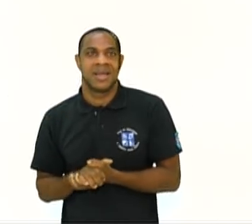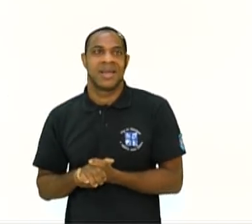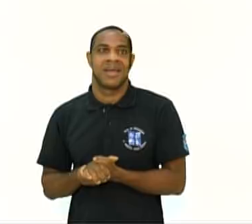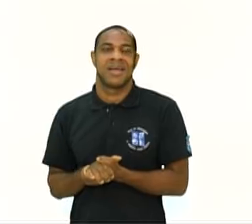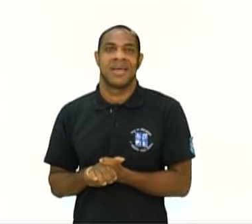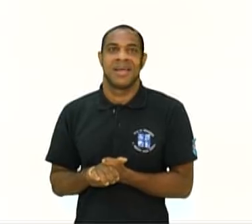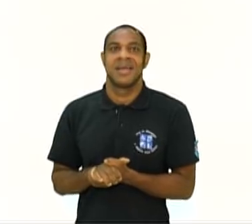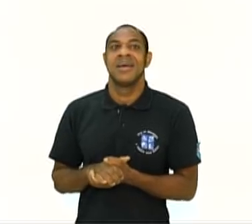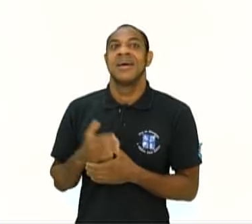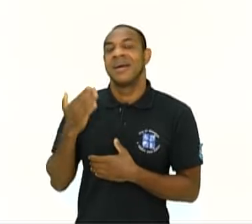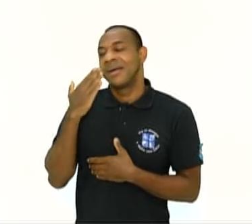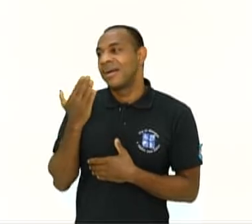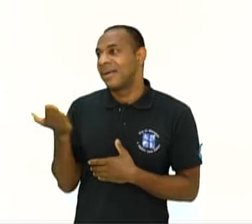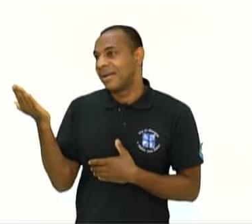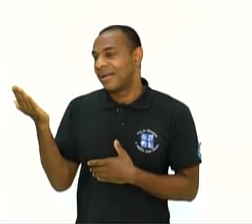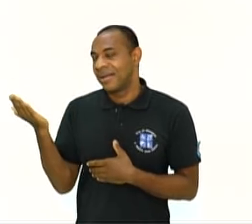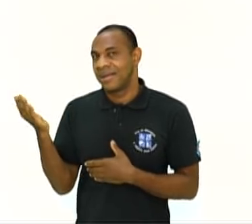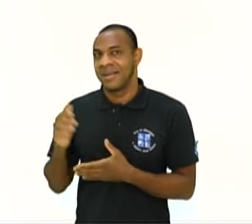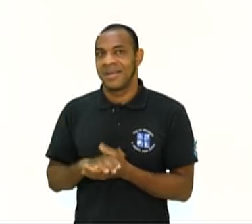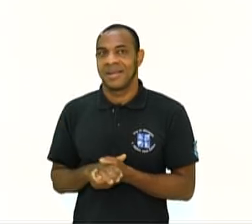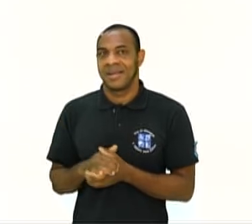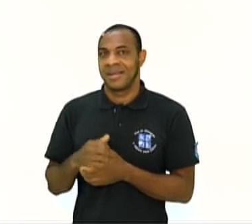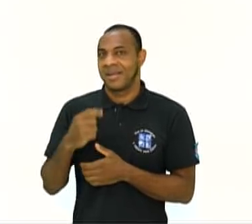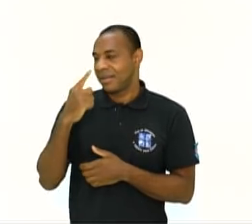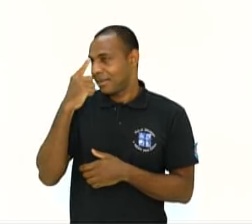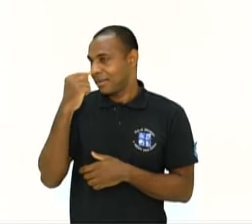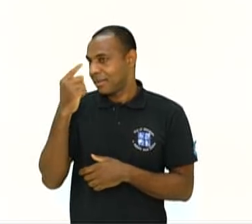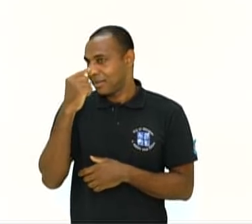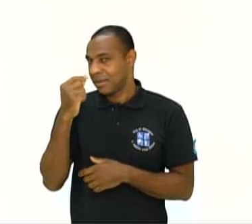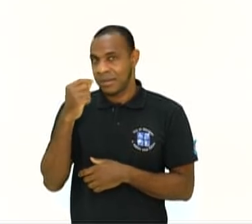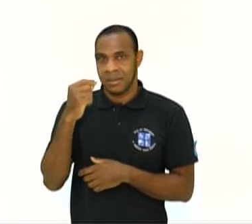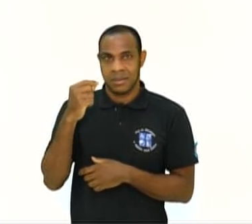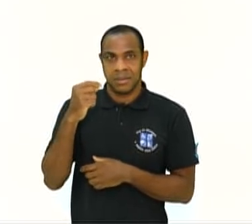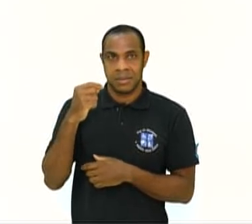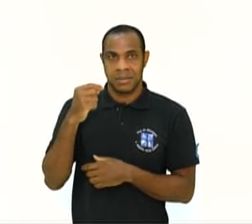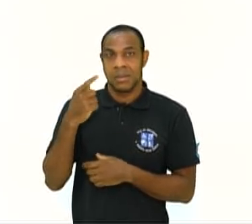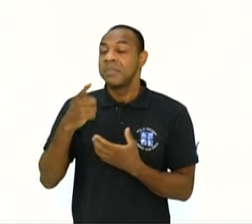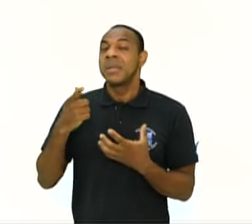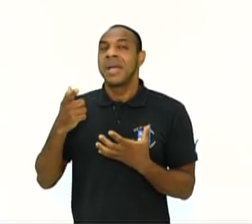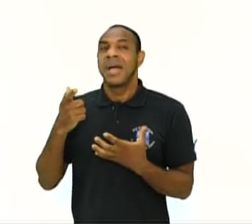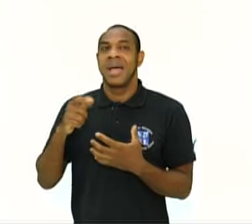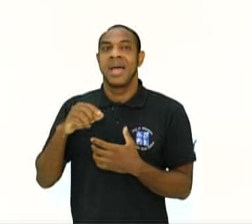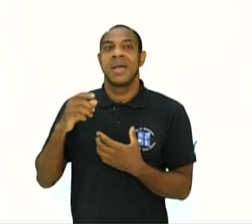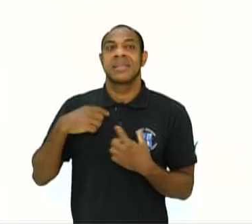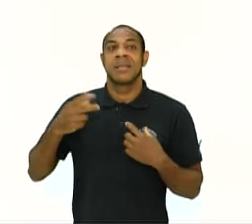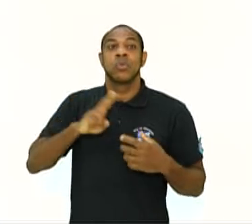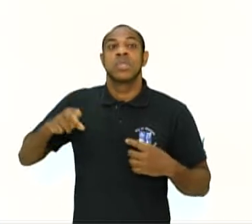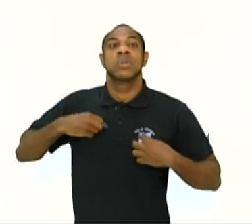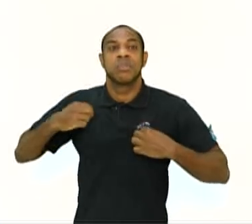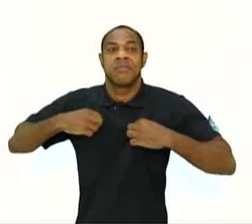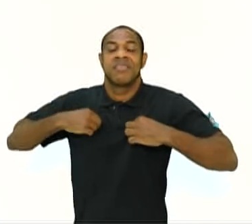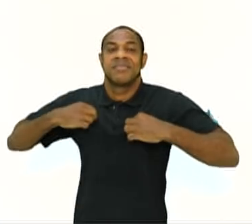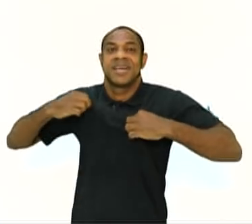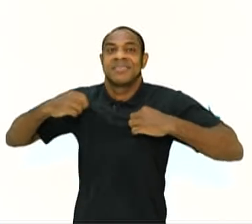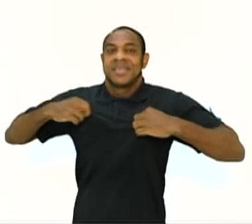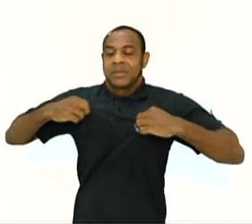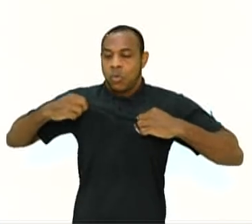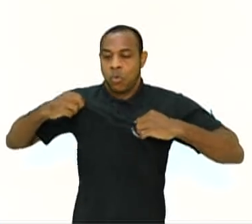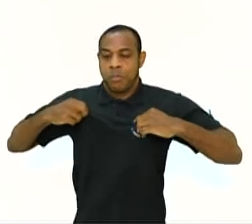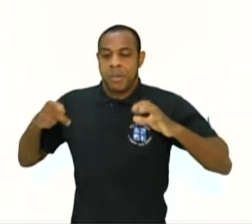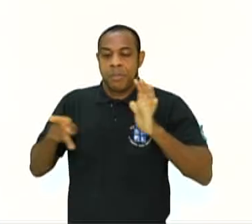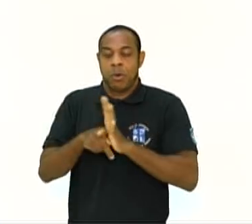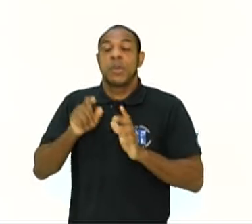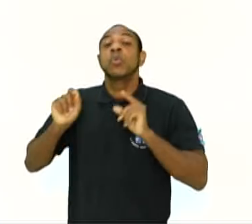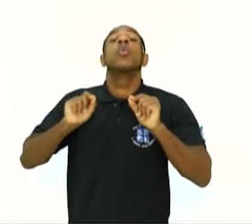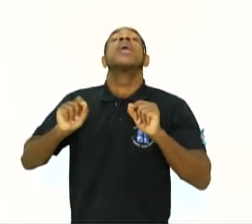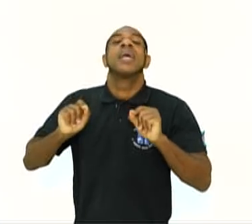a costume. A gente já viu agora há pouco que costume é uma fantasia. Então, ela está usando uma fantasia do quê? She is